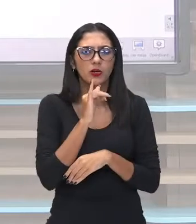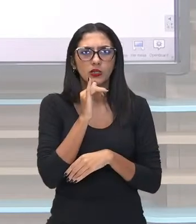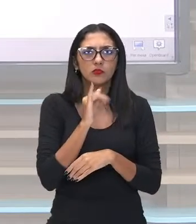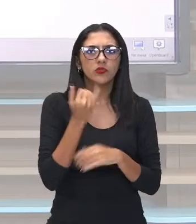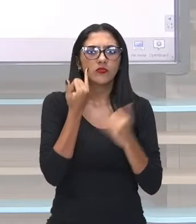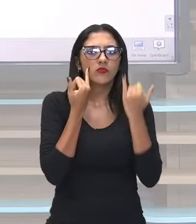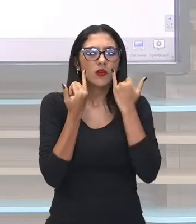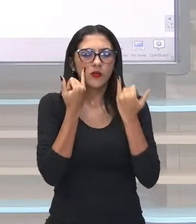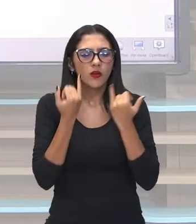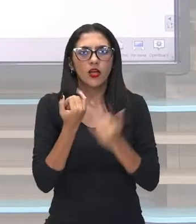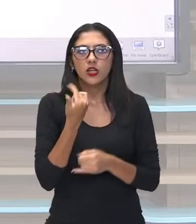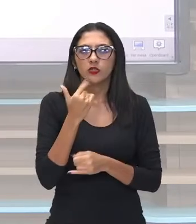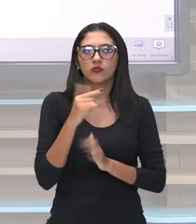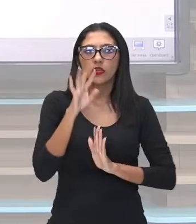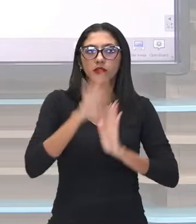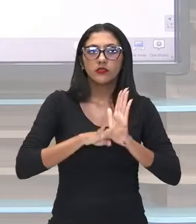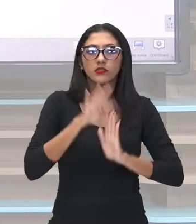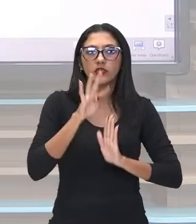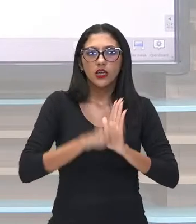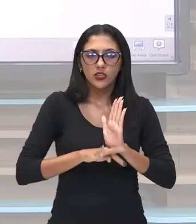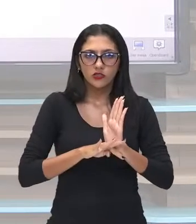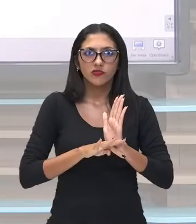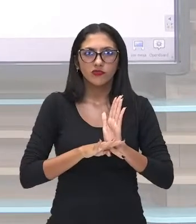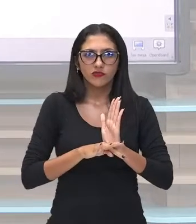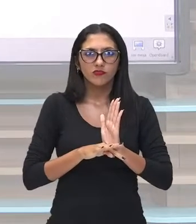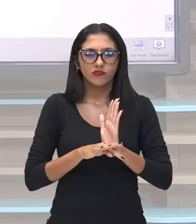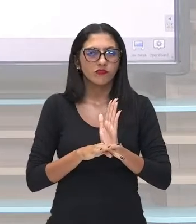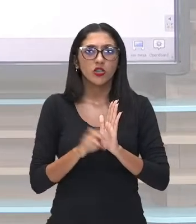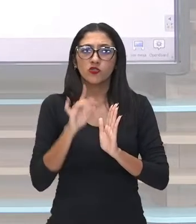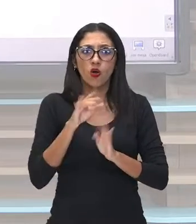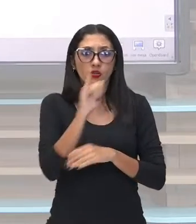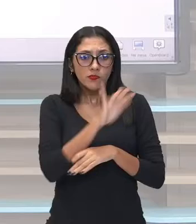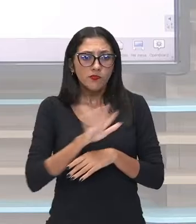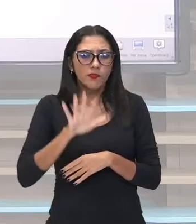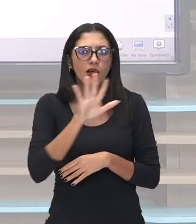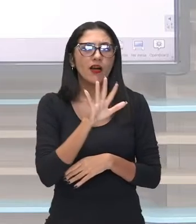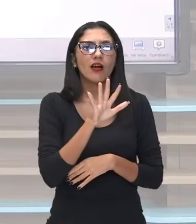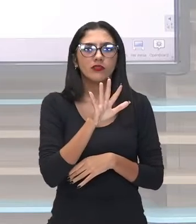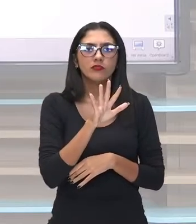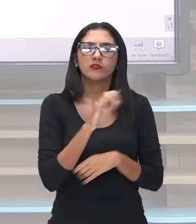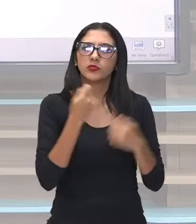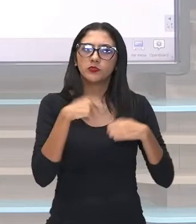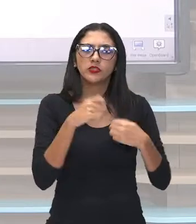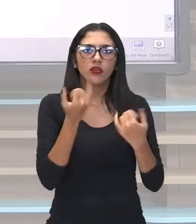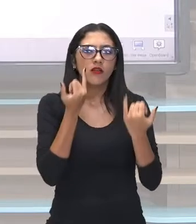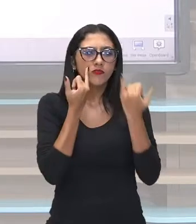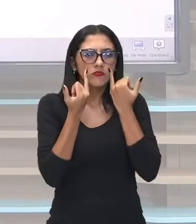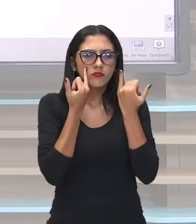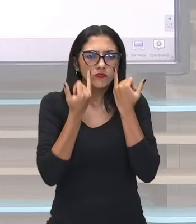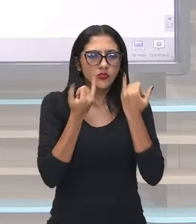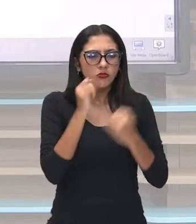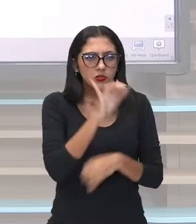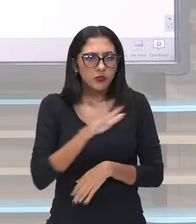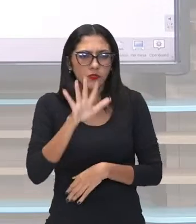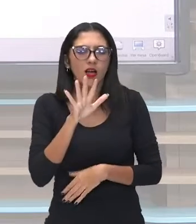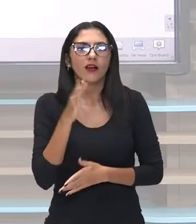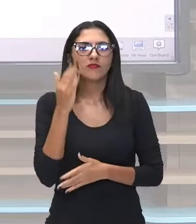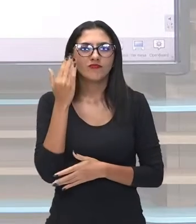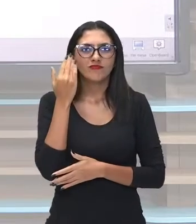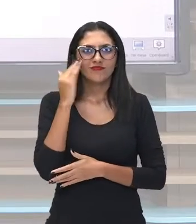não verbal, que nós vimos lá na luzinha, lá que é boa ideia, significa isso. Então é importante, né, a gente